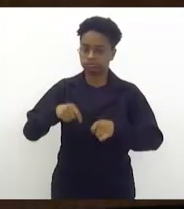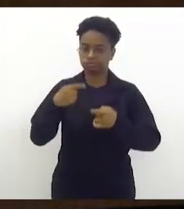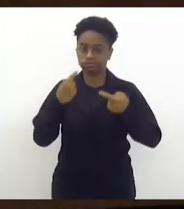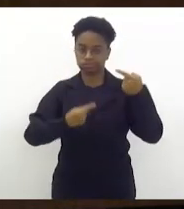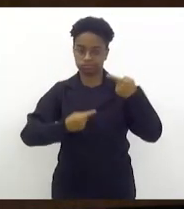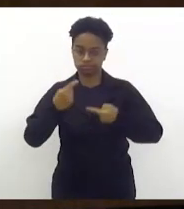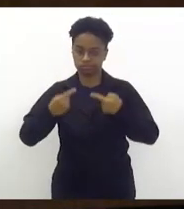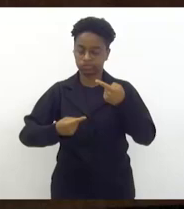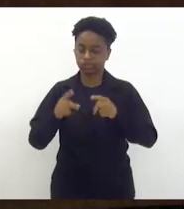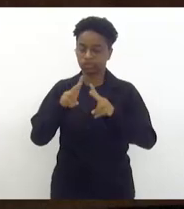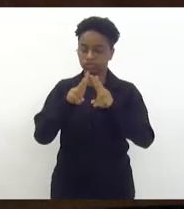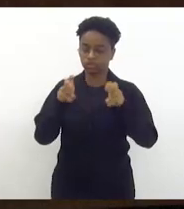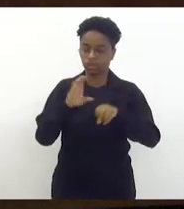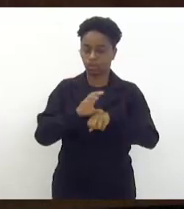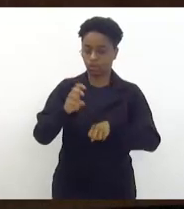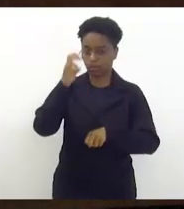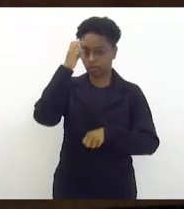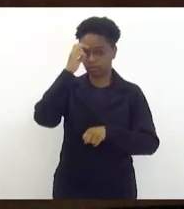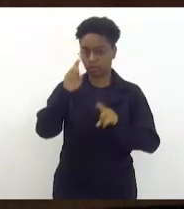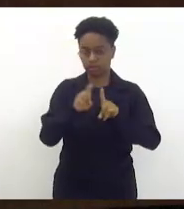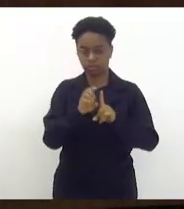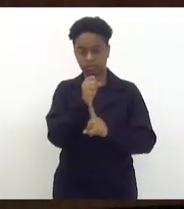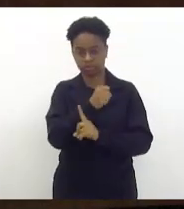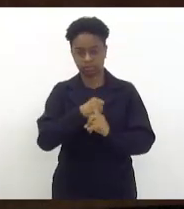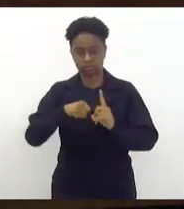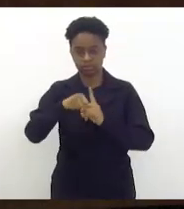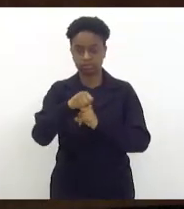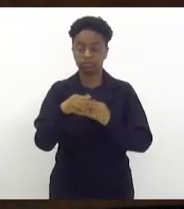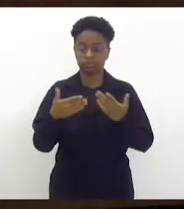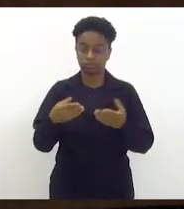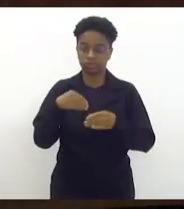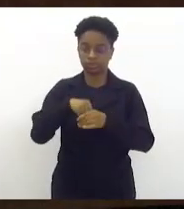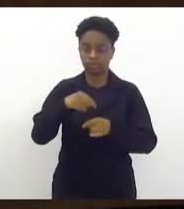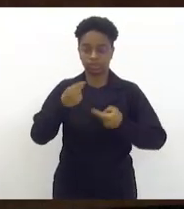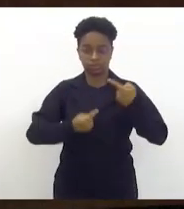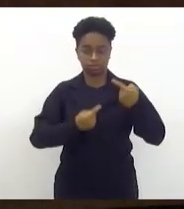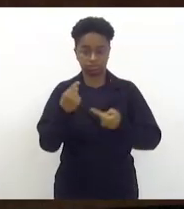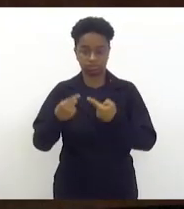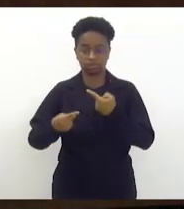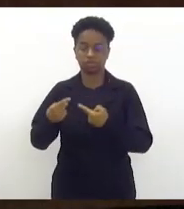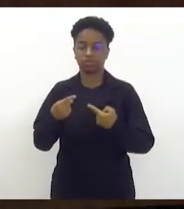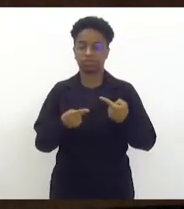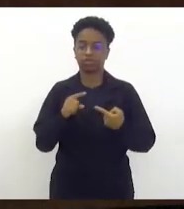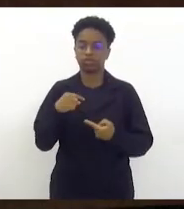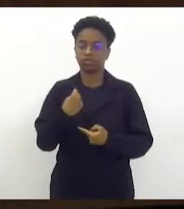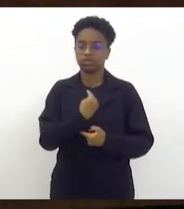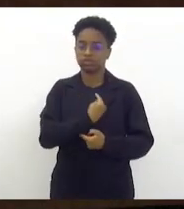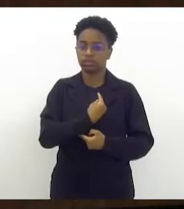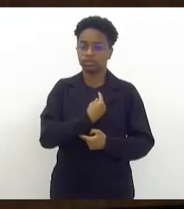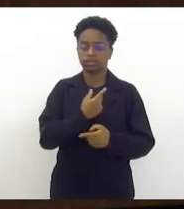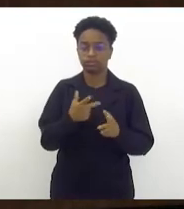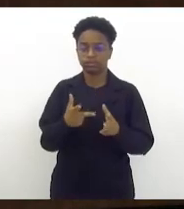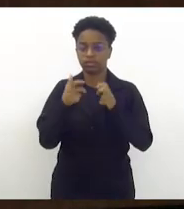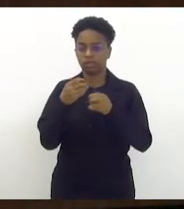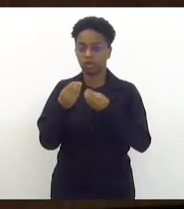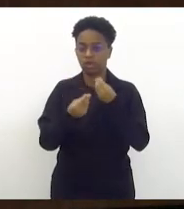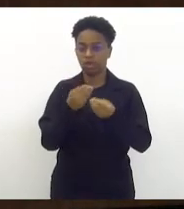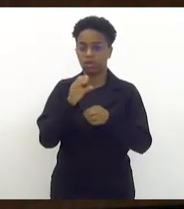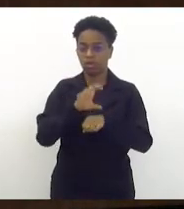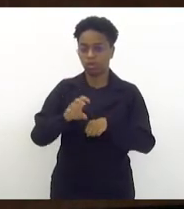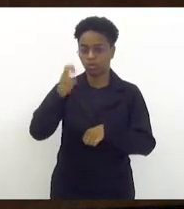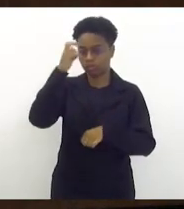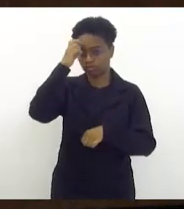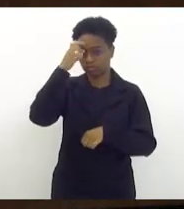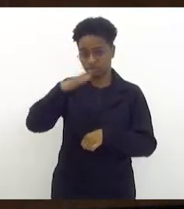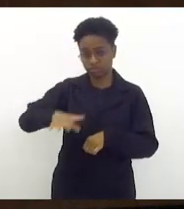sobre cultura e sociedade, e no debate a gente tem toda uma dimensão da cultura no seu sentido